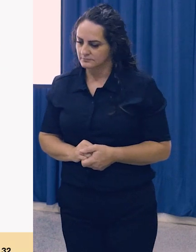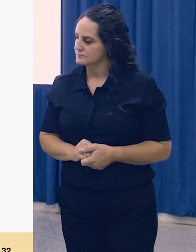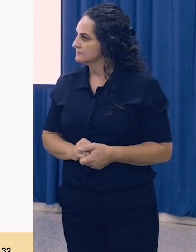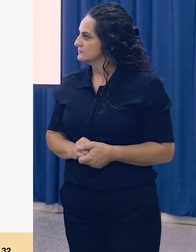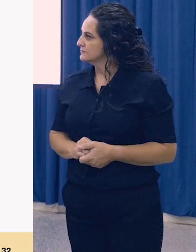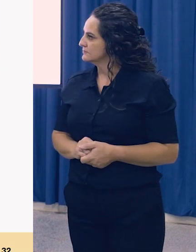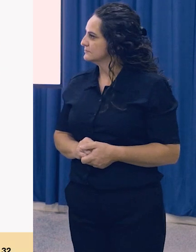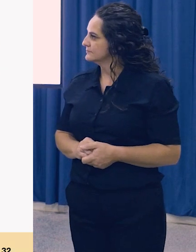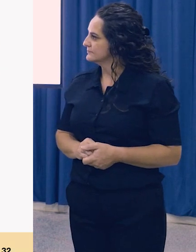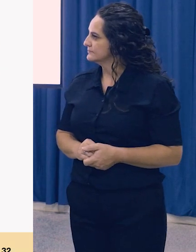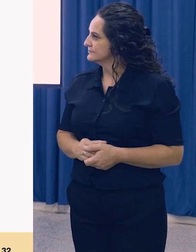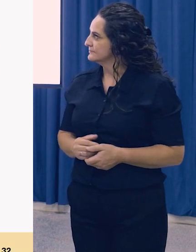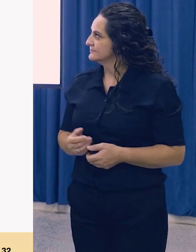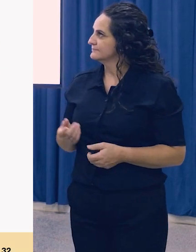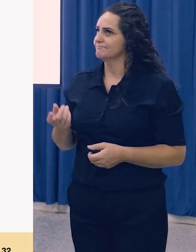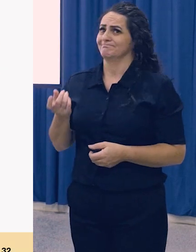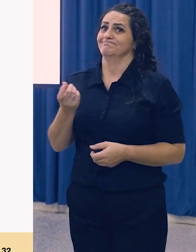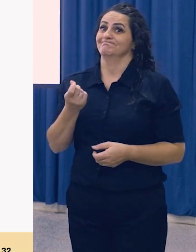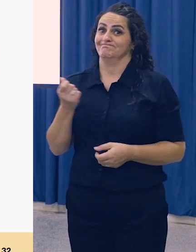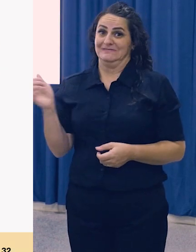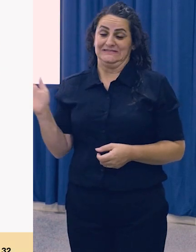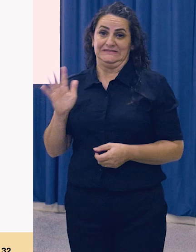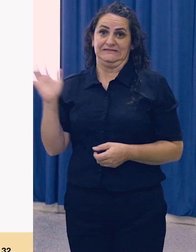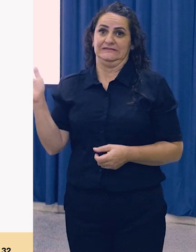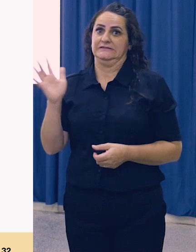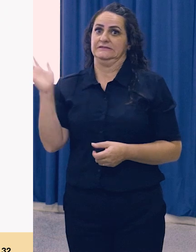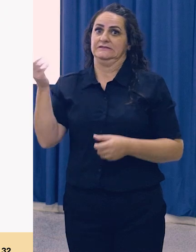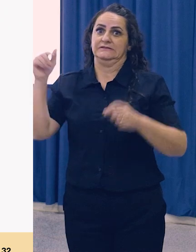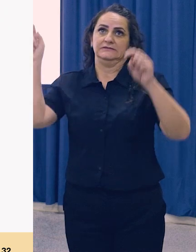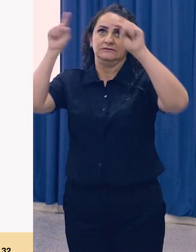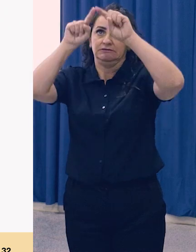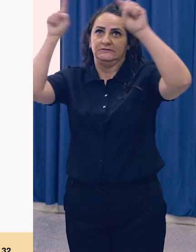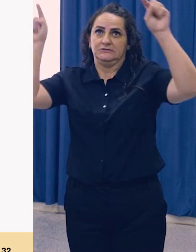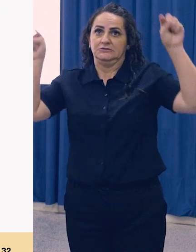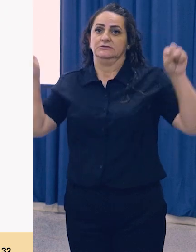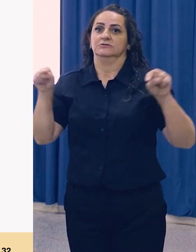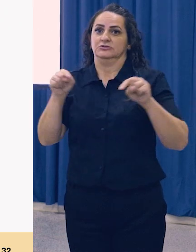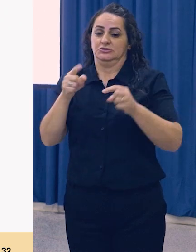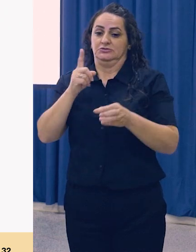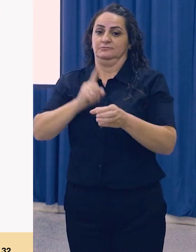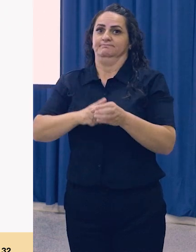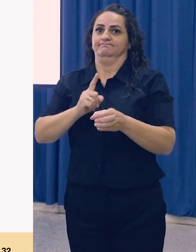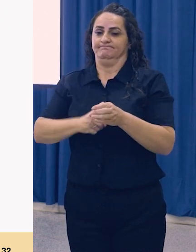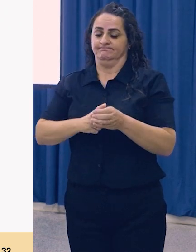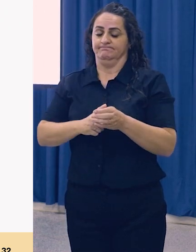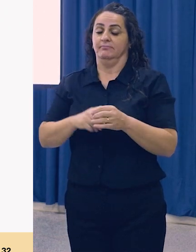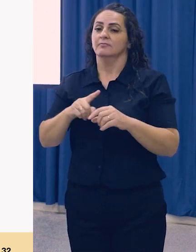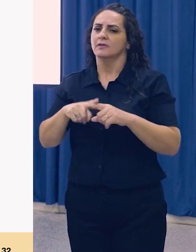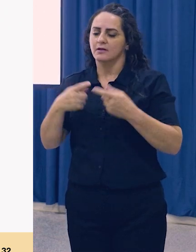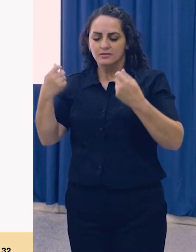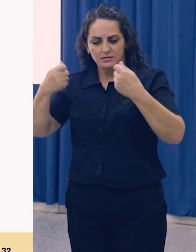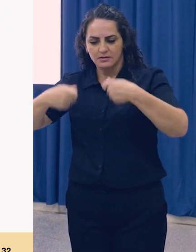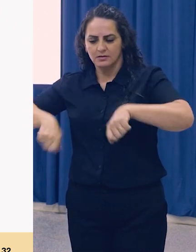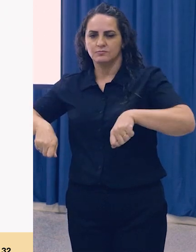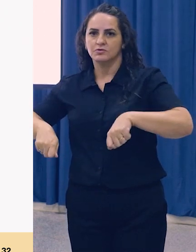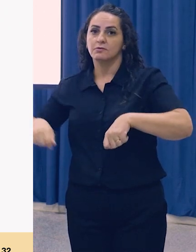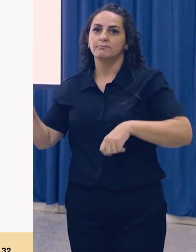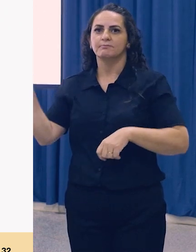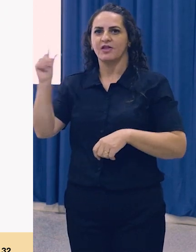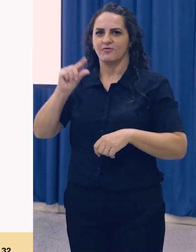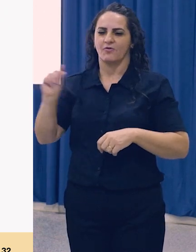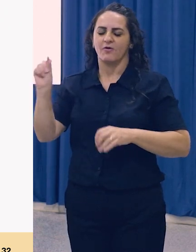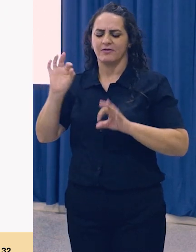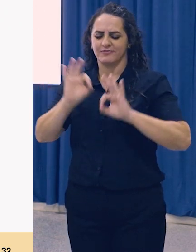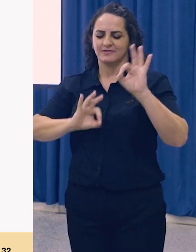Meu, muito dinheiro, né? Botar um outdoor numa cidade. Mas, assim, dá pra gente fazer coisas menores, mas criativas. Então,